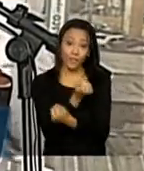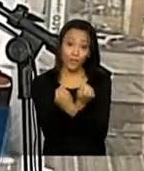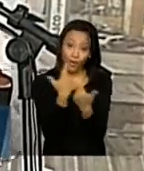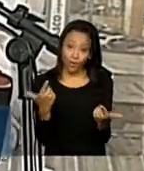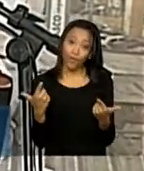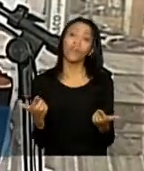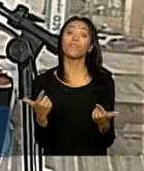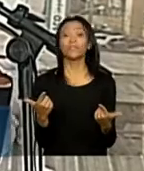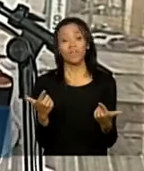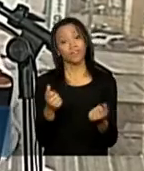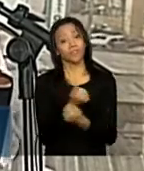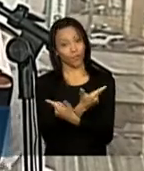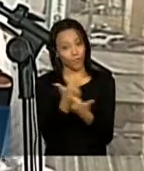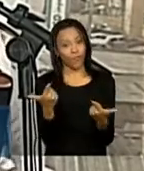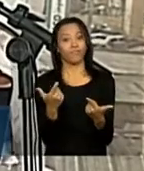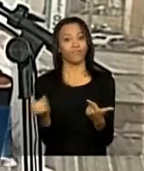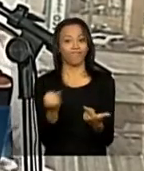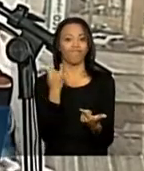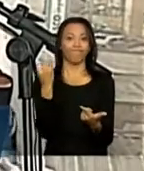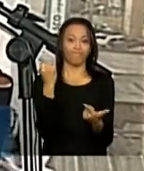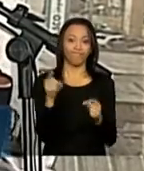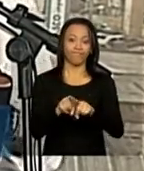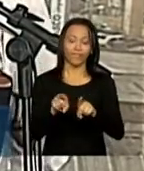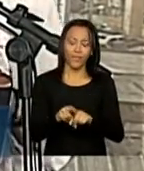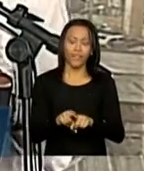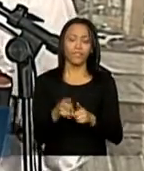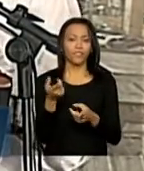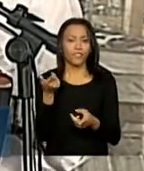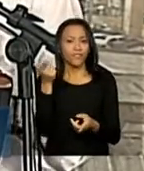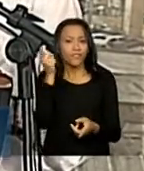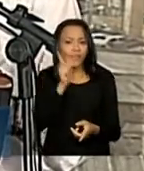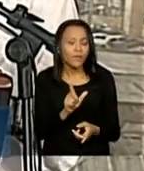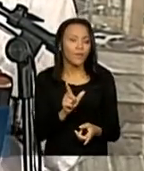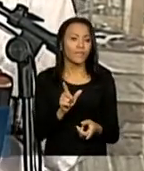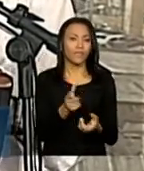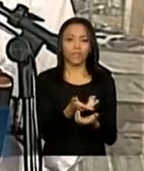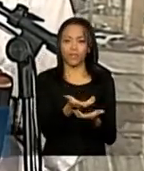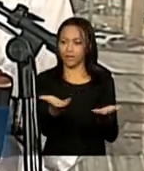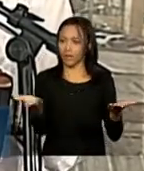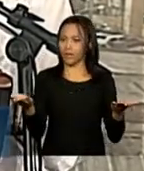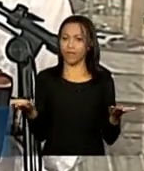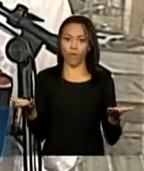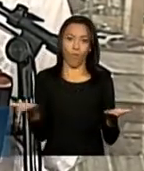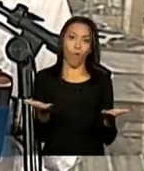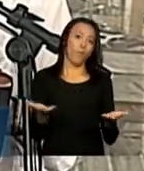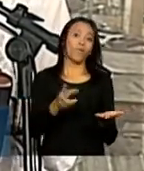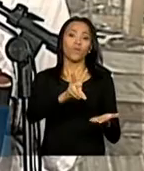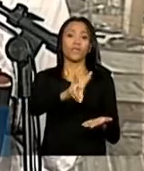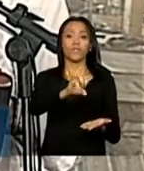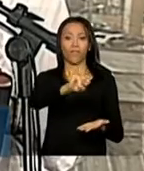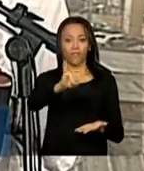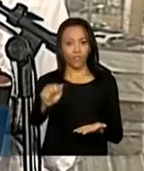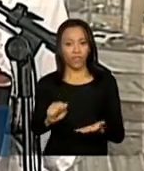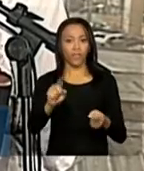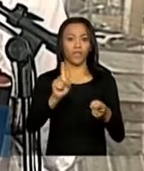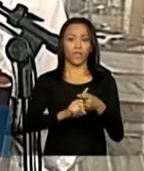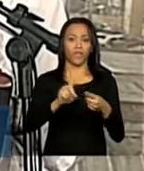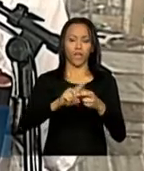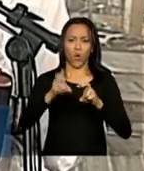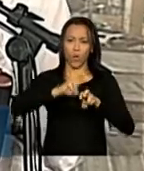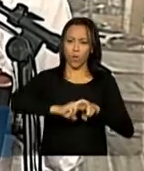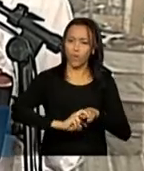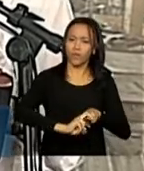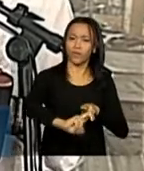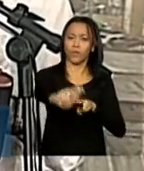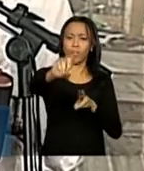faz parte, um componente, de chegar e estarem acontecendo coisas como a Via Expressa, o metrô, o viaduto do